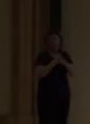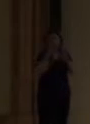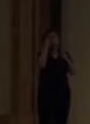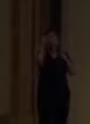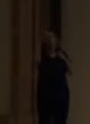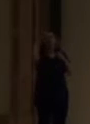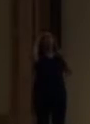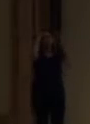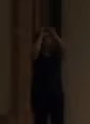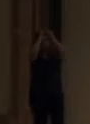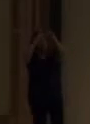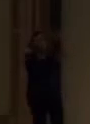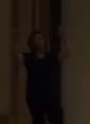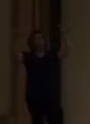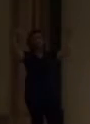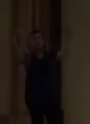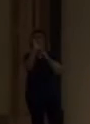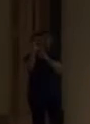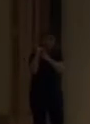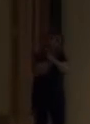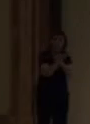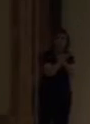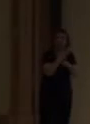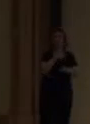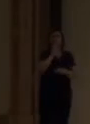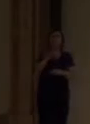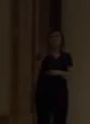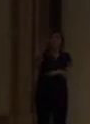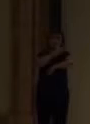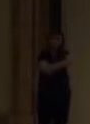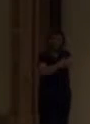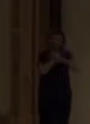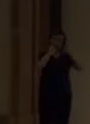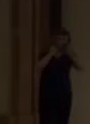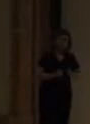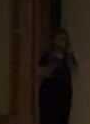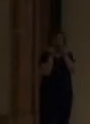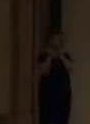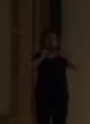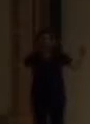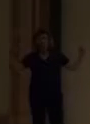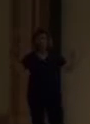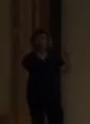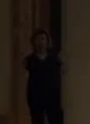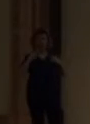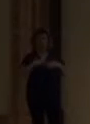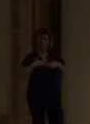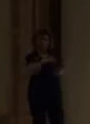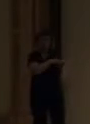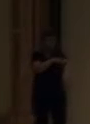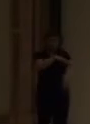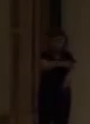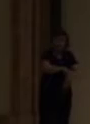direito à autodeterminação e isso iria inaugurar uma época de um planeta mais equilibrado,